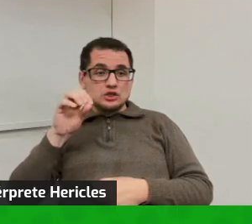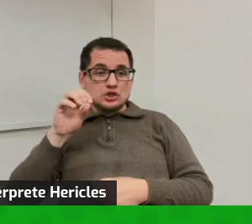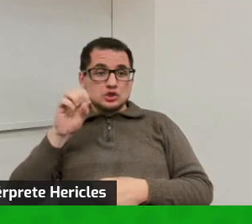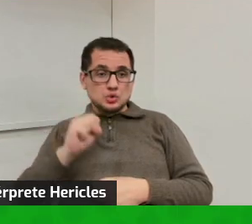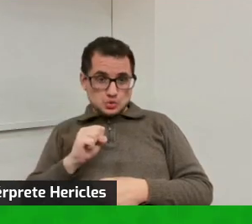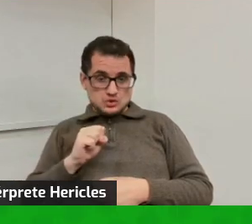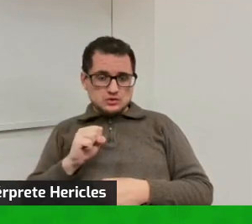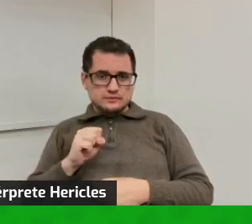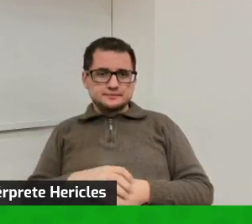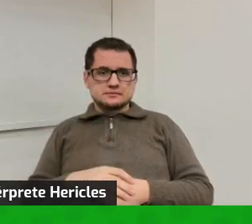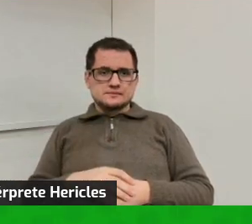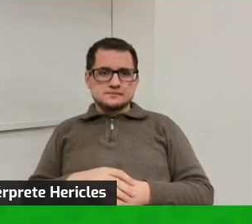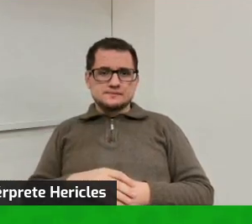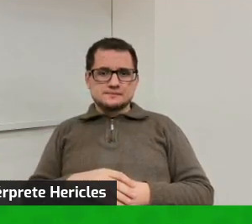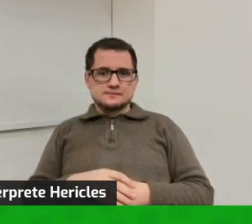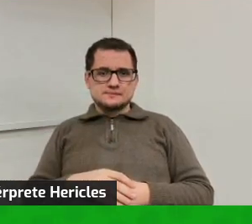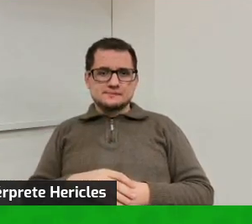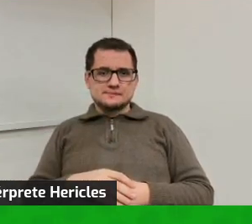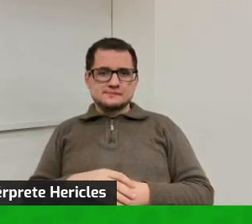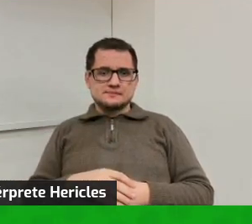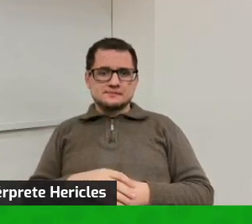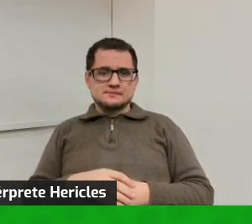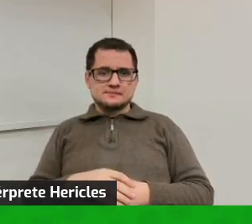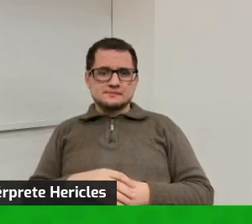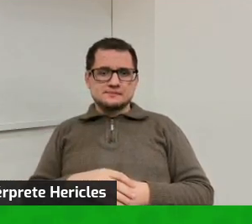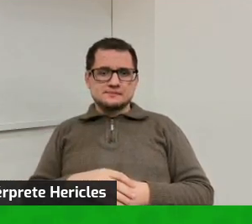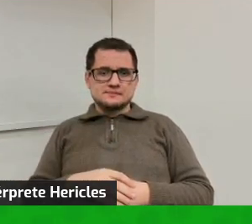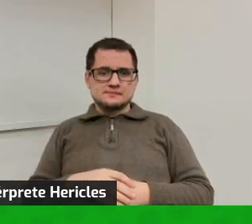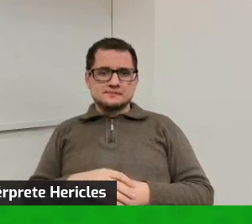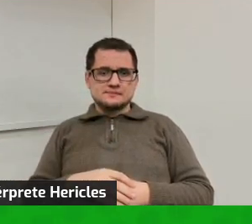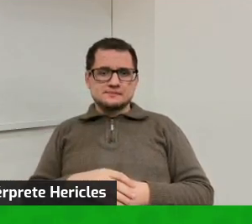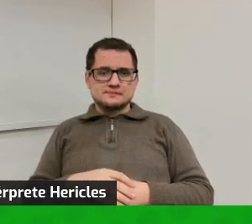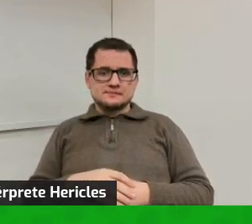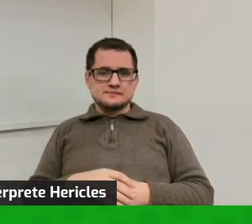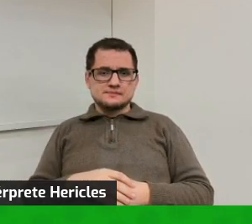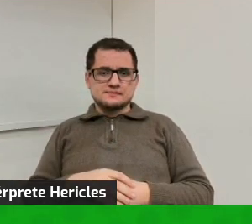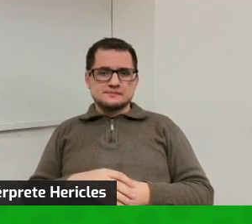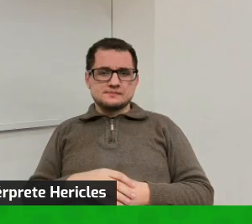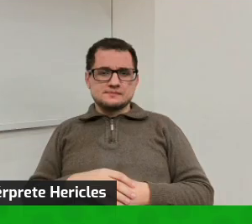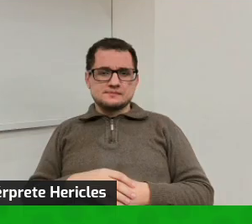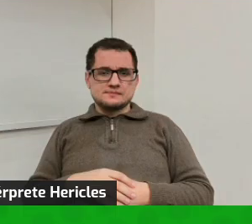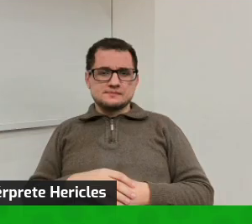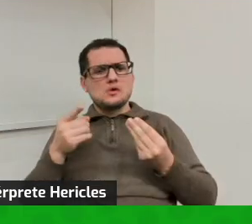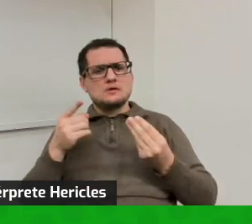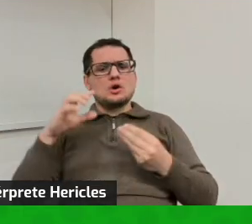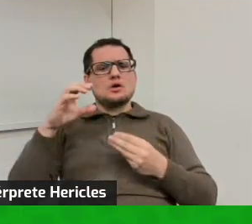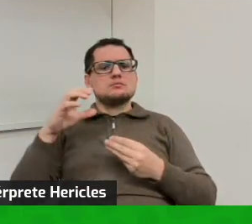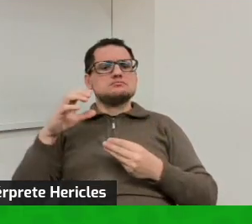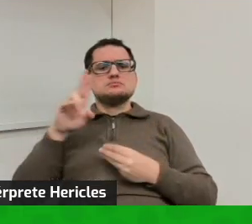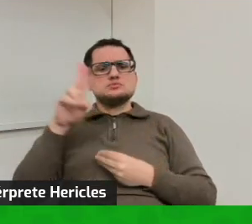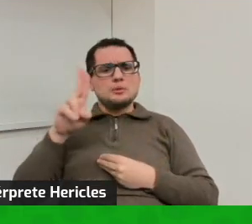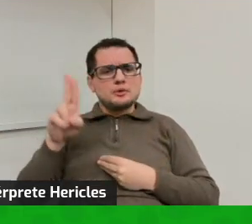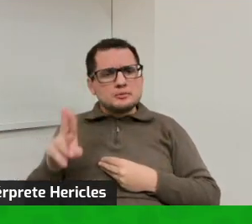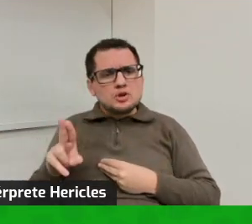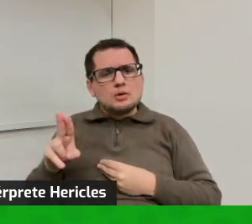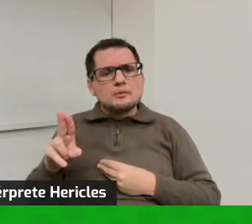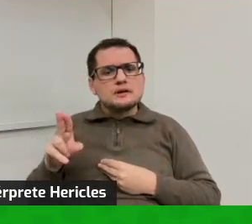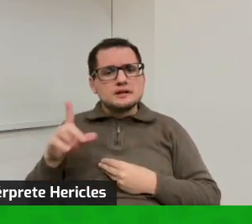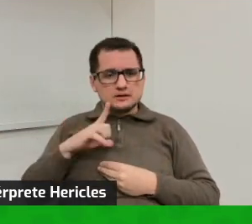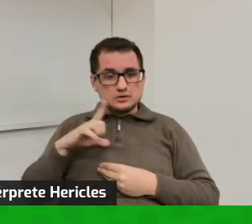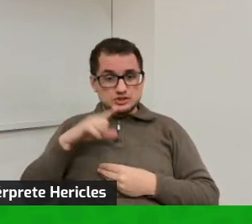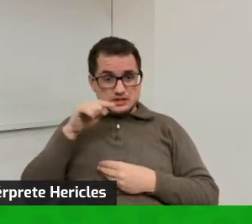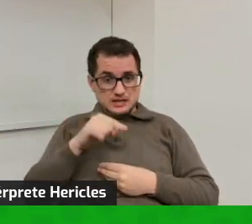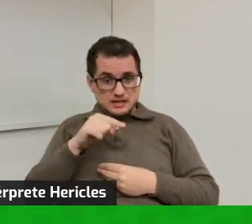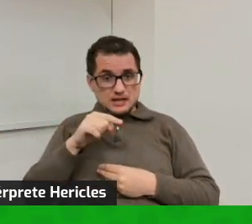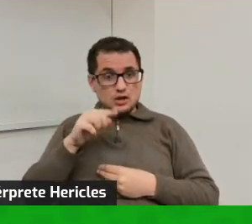mas basicamente era aqui embaixo. Então aqui eu tinha um carinha aqui chamado contatos. Por quê? Porque eu